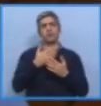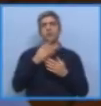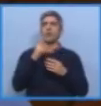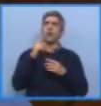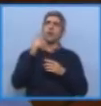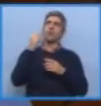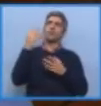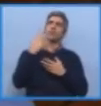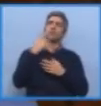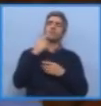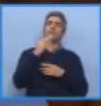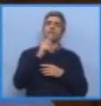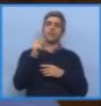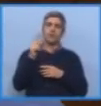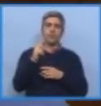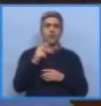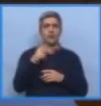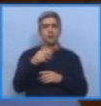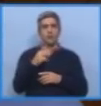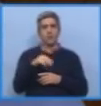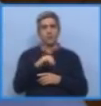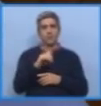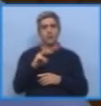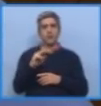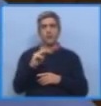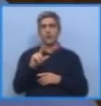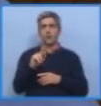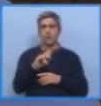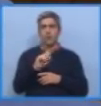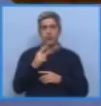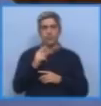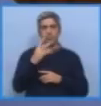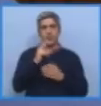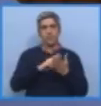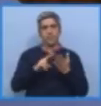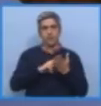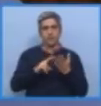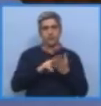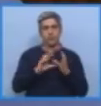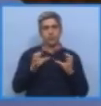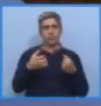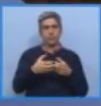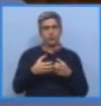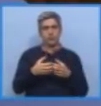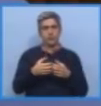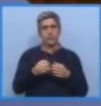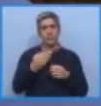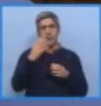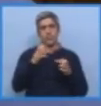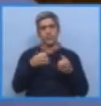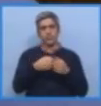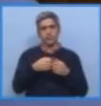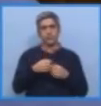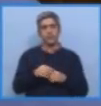fé. António Valério, vamos ainda muito rapidamente. A primeira leitura fala-nos de uma comunidade, as primeiras comunidades, não